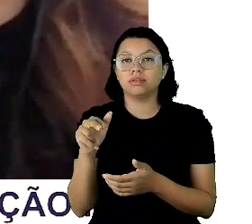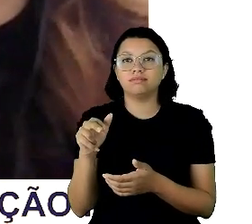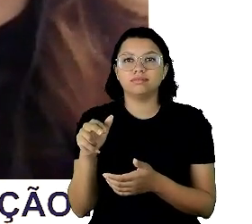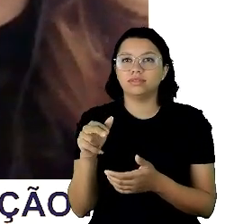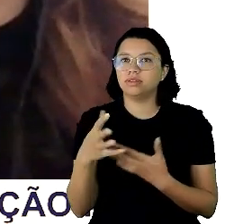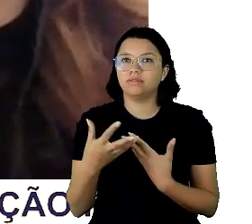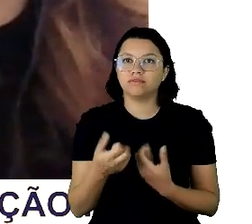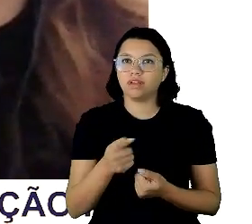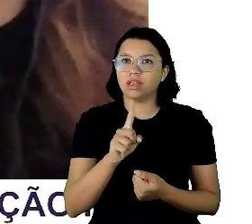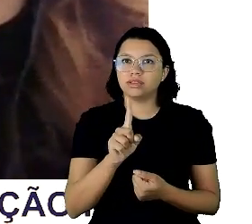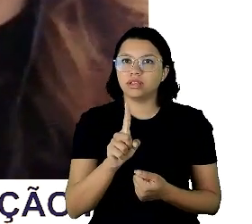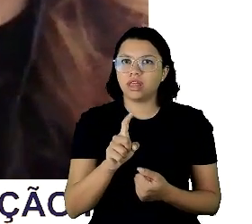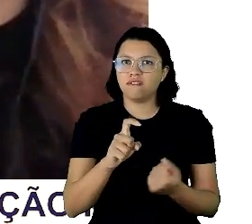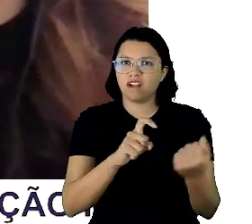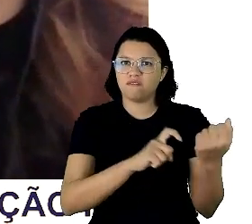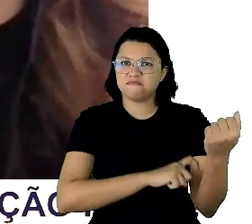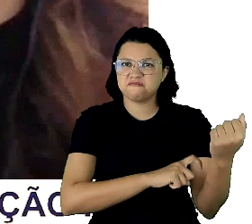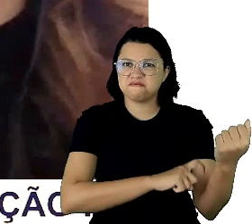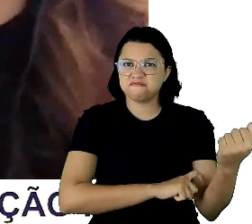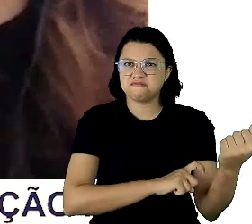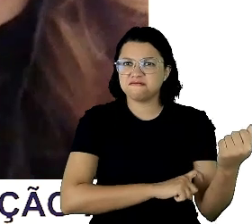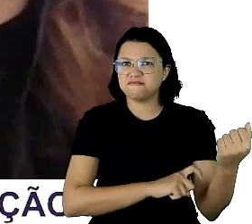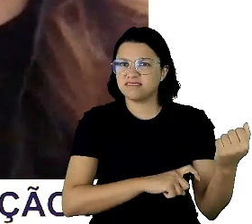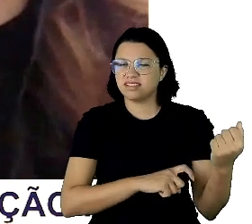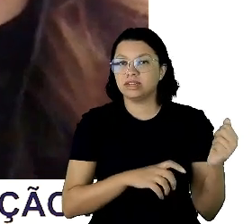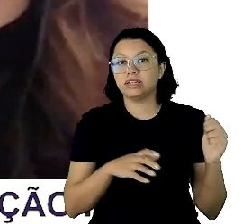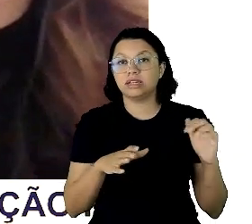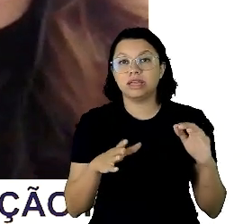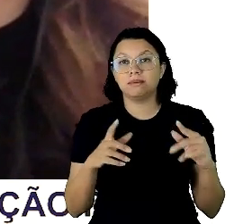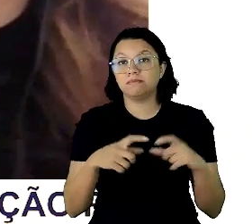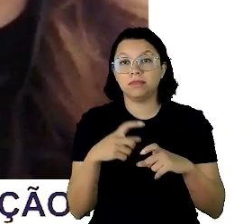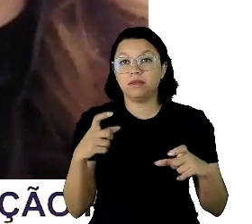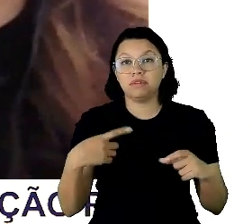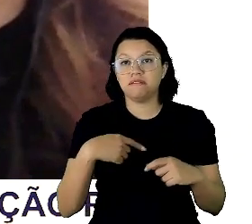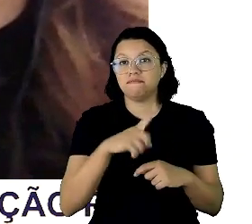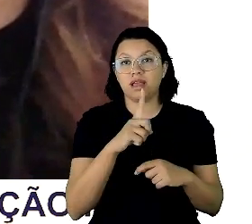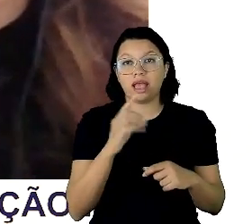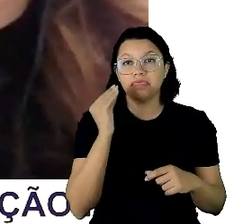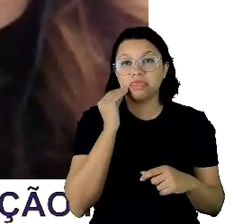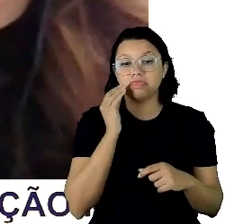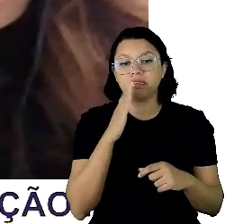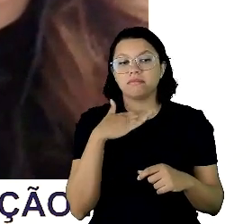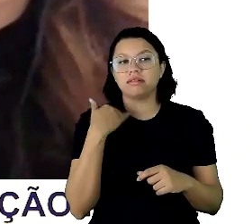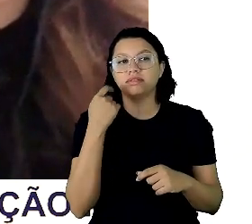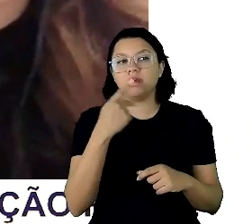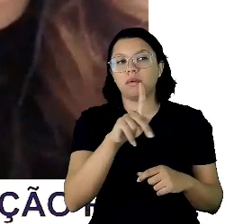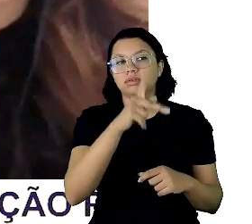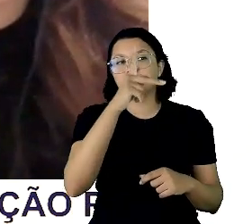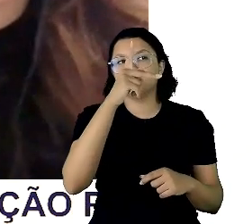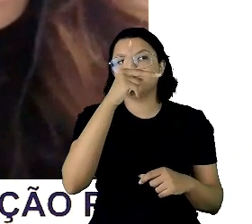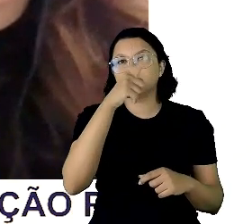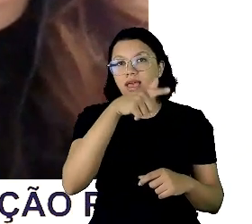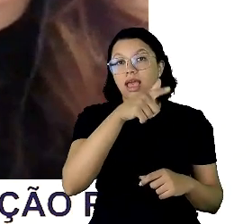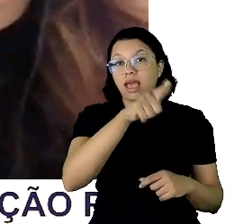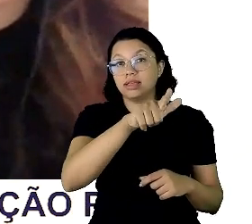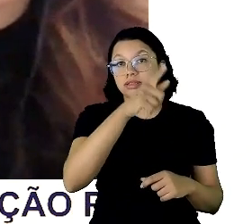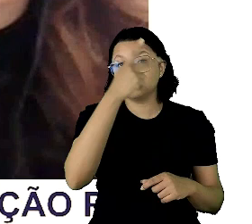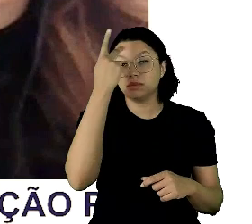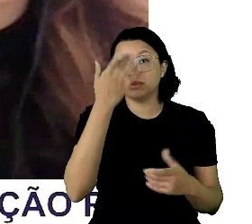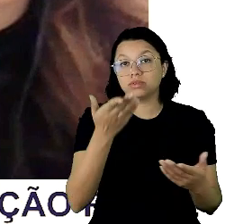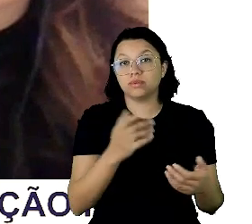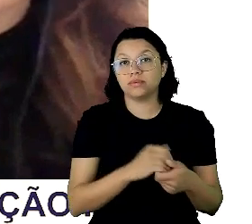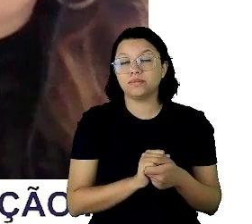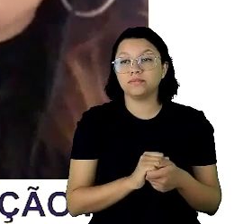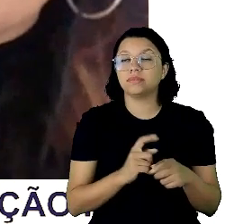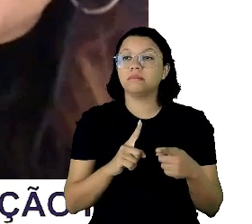muito furiosos e muitas vezes até vão partir para a vingança, ao passo que acham normal quando é com